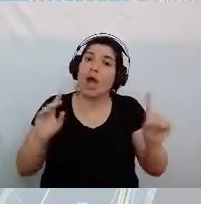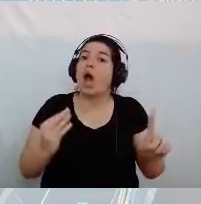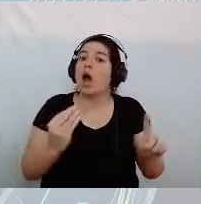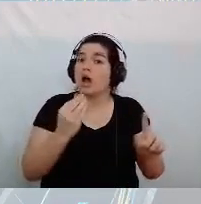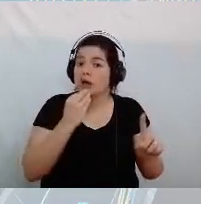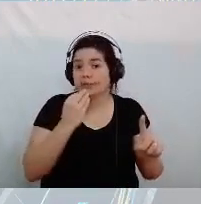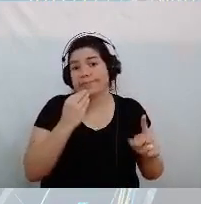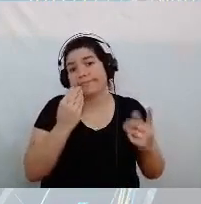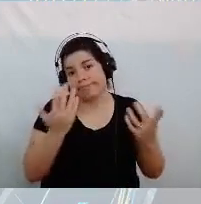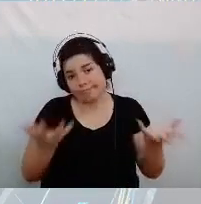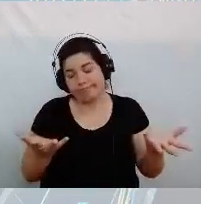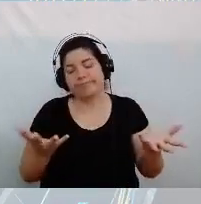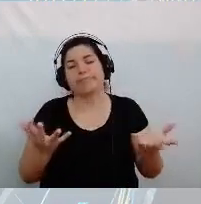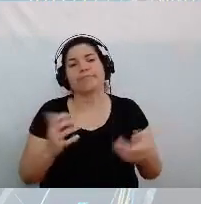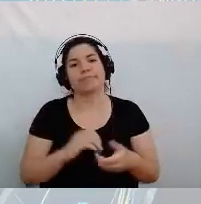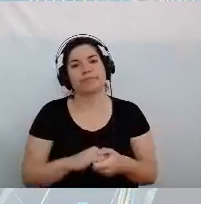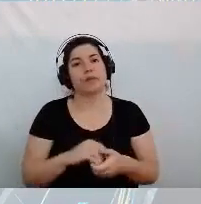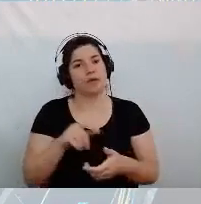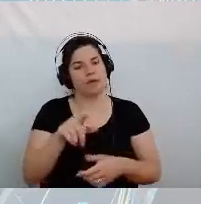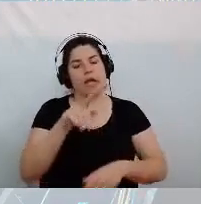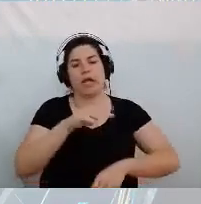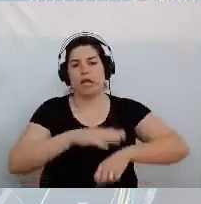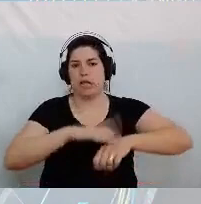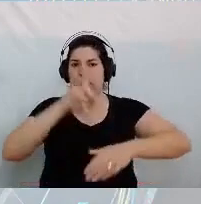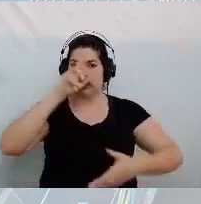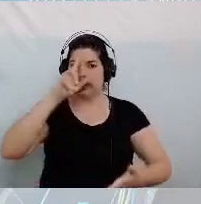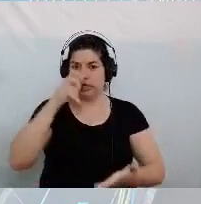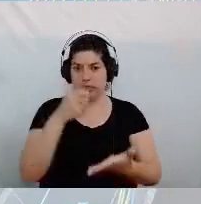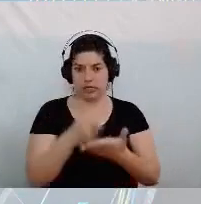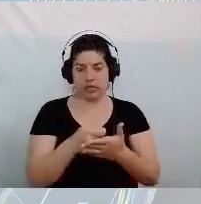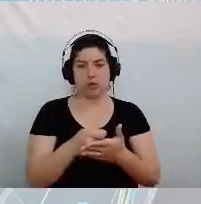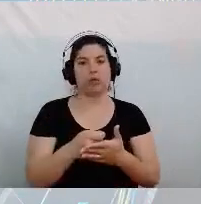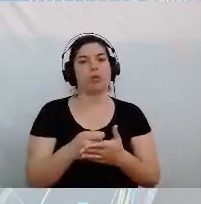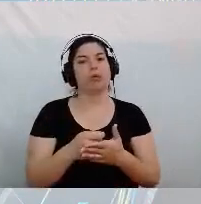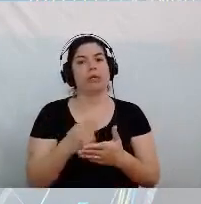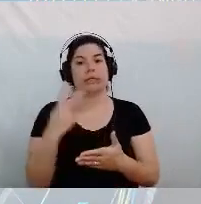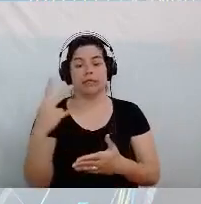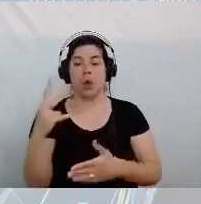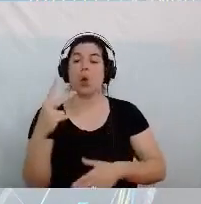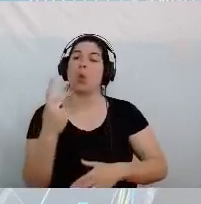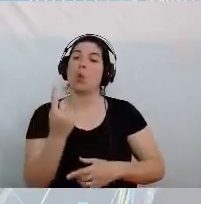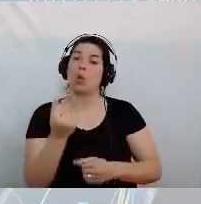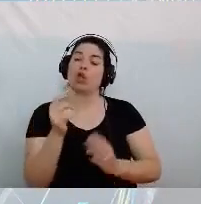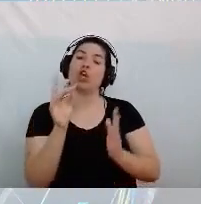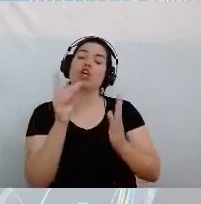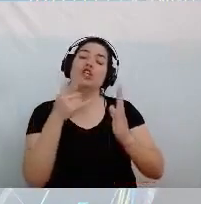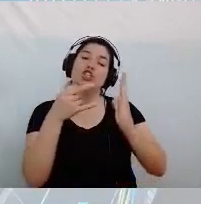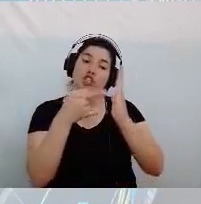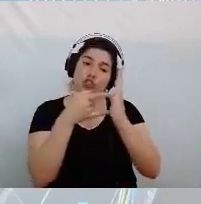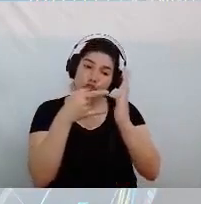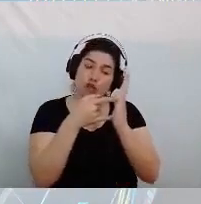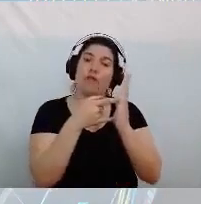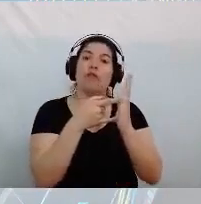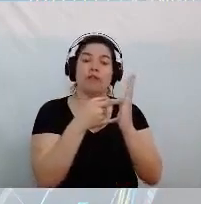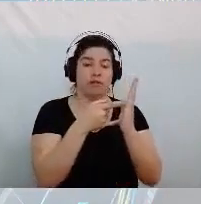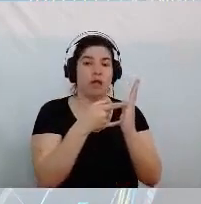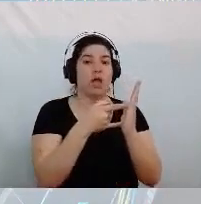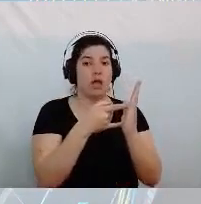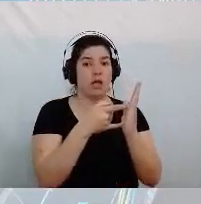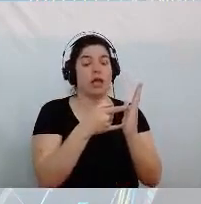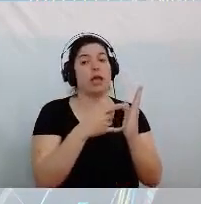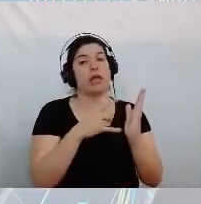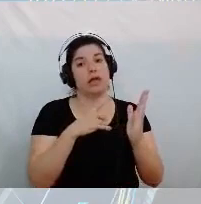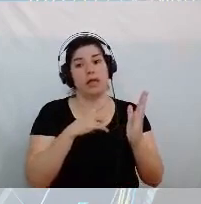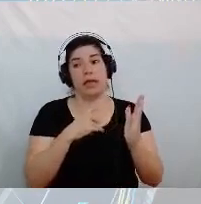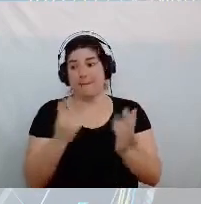lembrando Toda vez que você toma uma decisão que vai reduzir o custo para desenvolver você vai aumentar o custo para manter E isso tem que